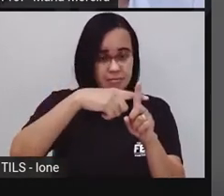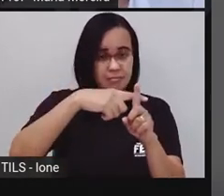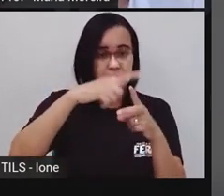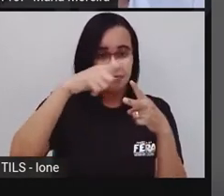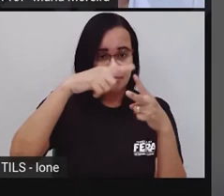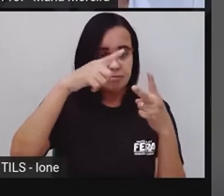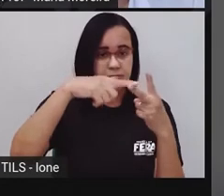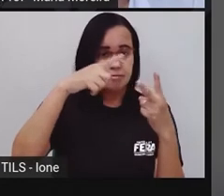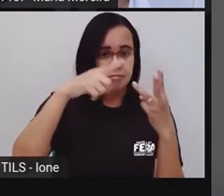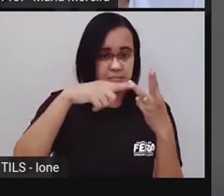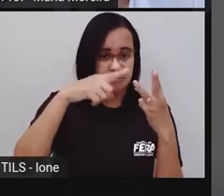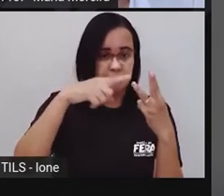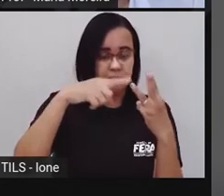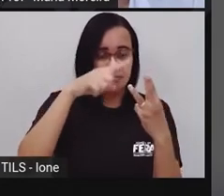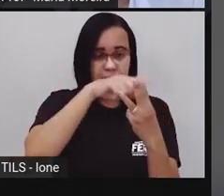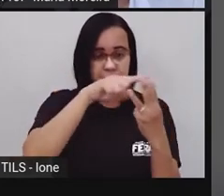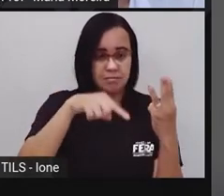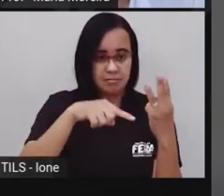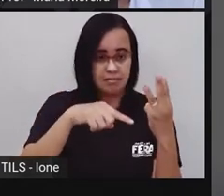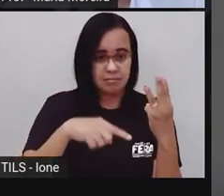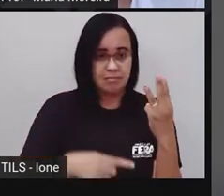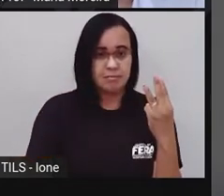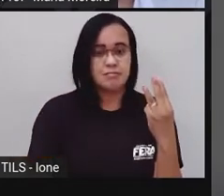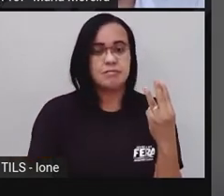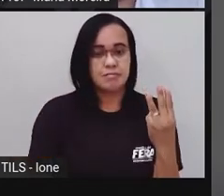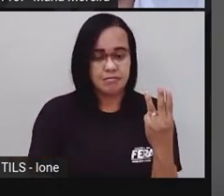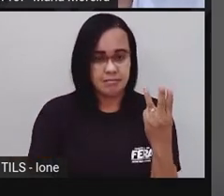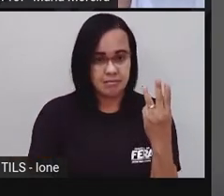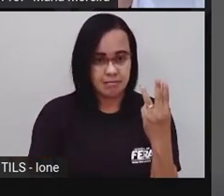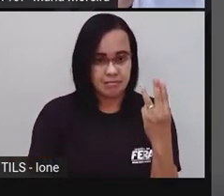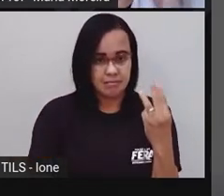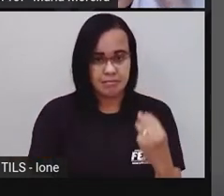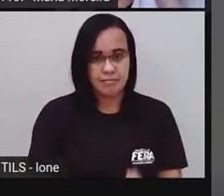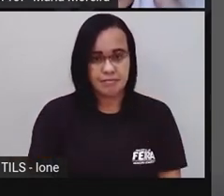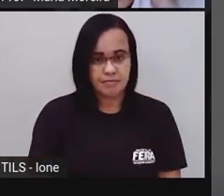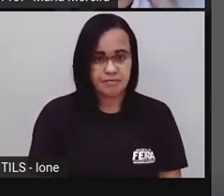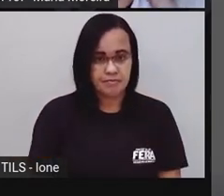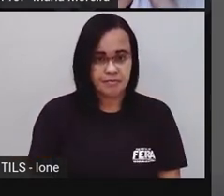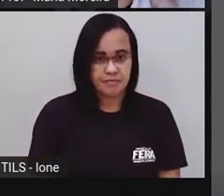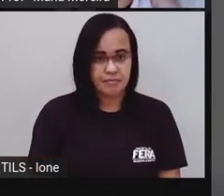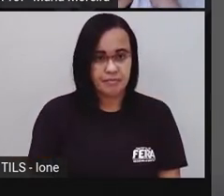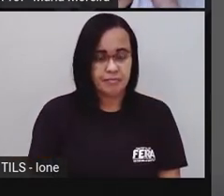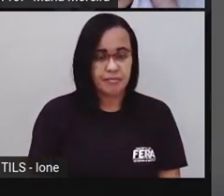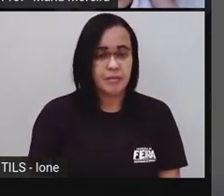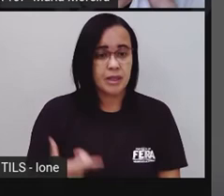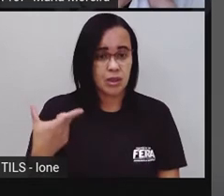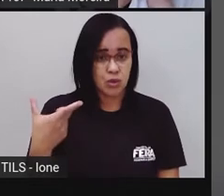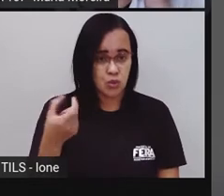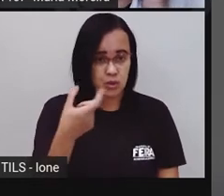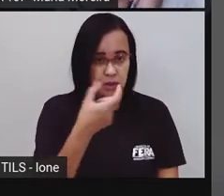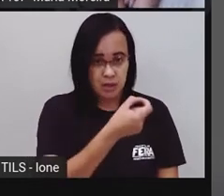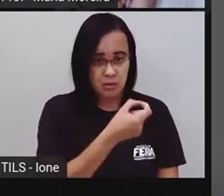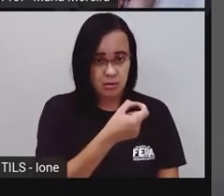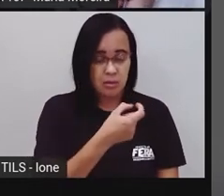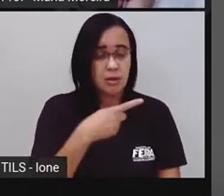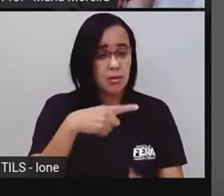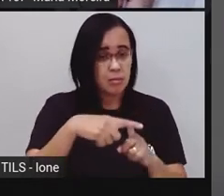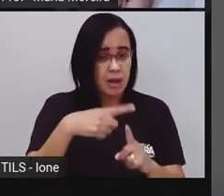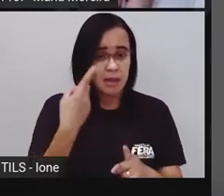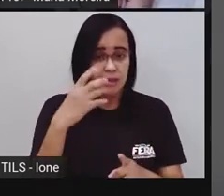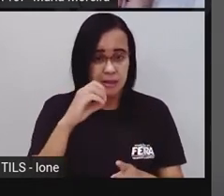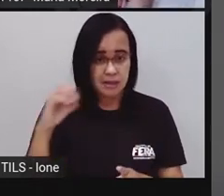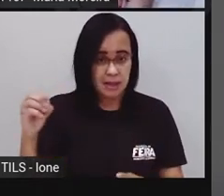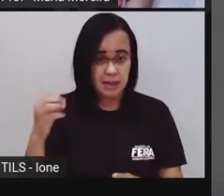é mas sem certo e aí aqui nesse caso eu tenho 100 mais 100 é igual a quantos 100 mais 100 200